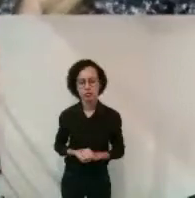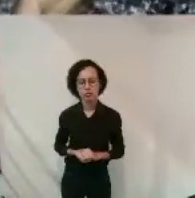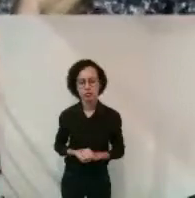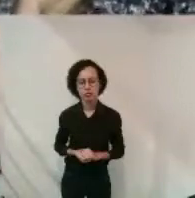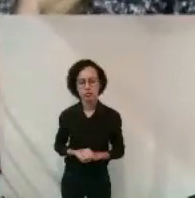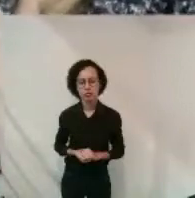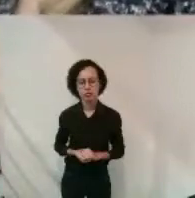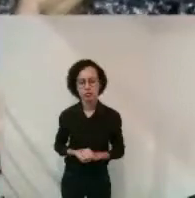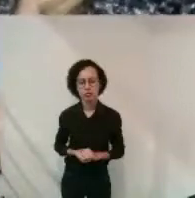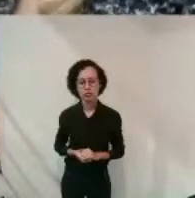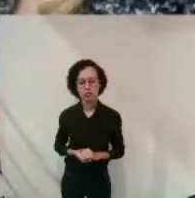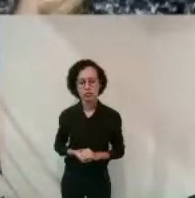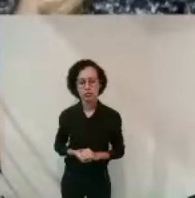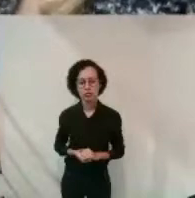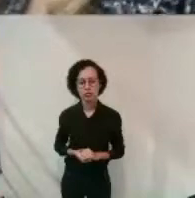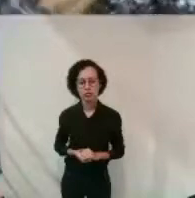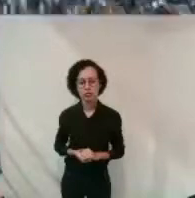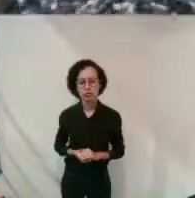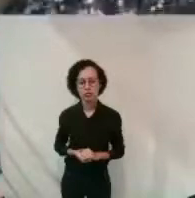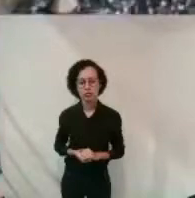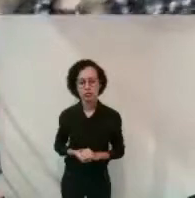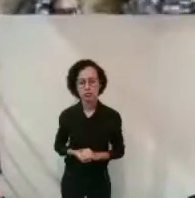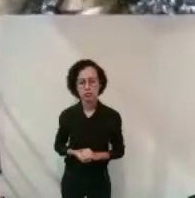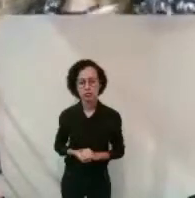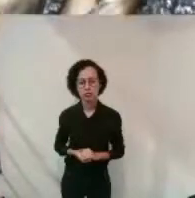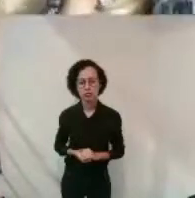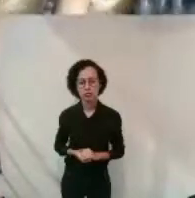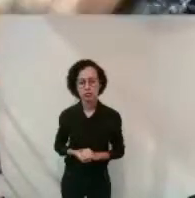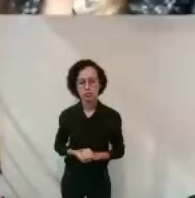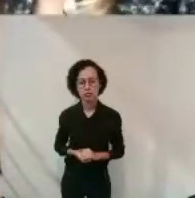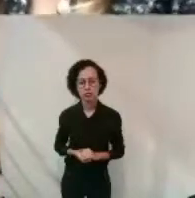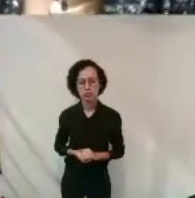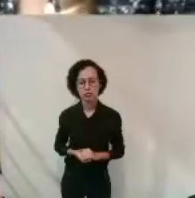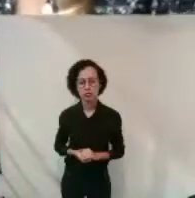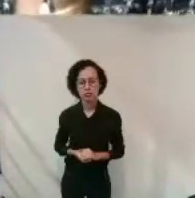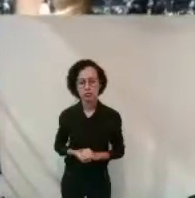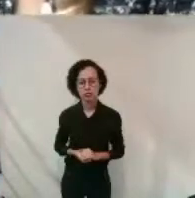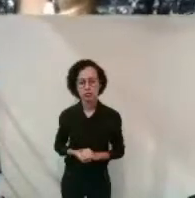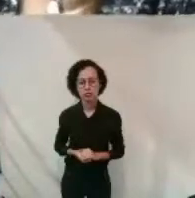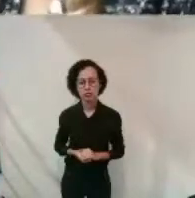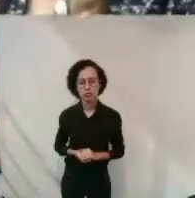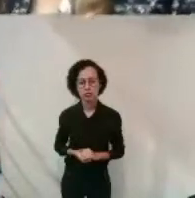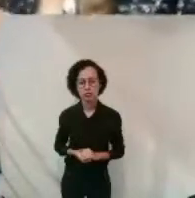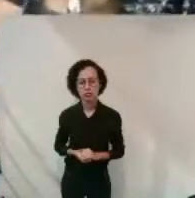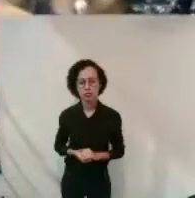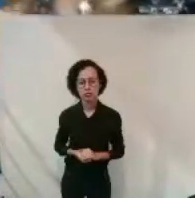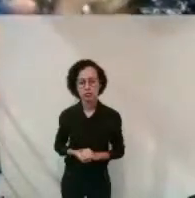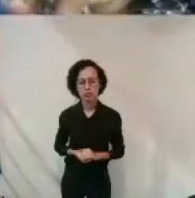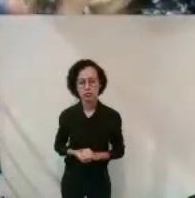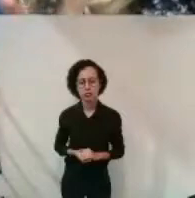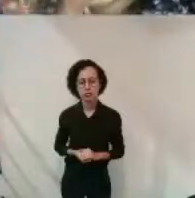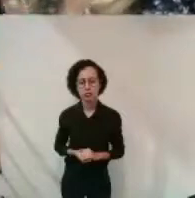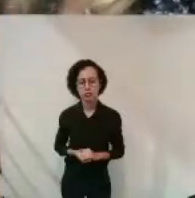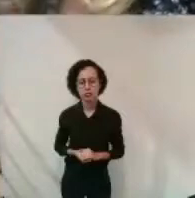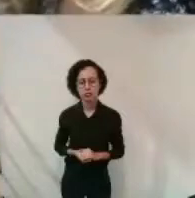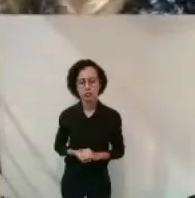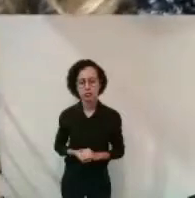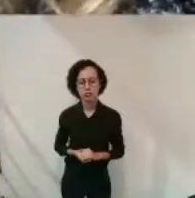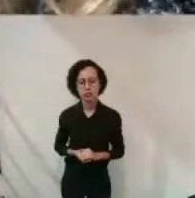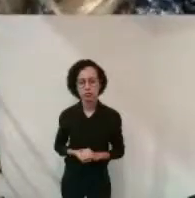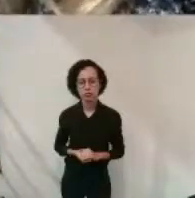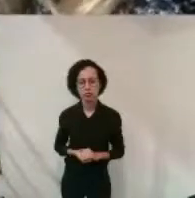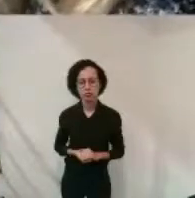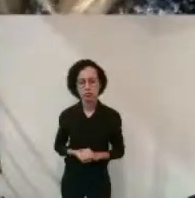forma autônoma. Finalmente, trazemos um outro problema que nós observamos também pulverizado em todo o Brasil, que é